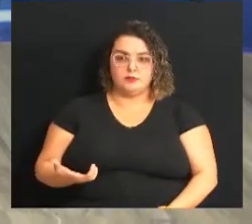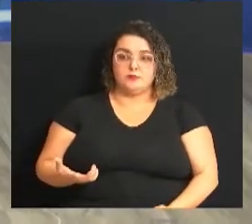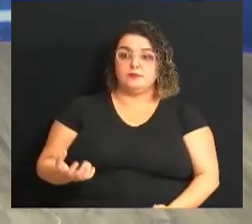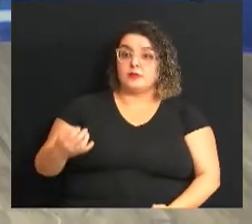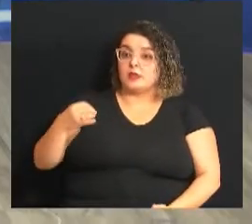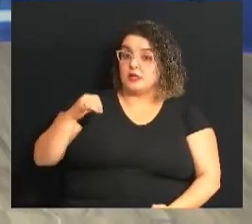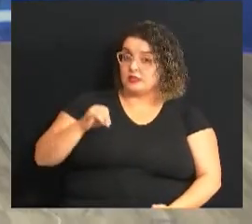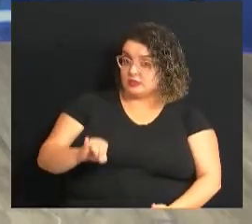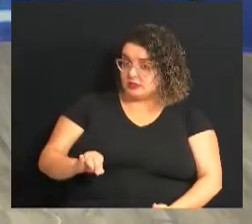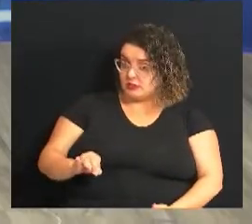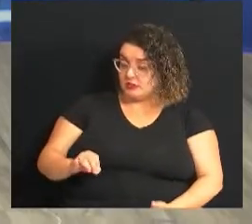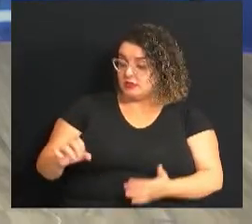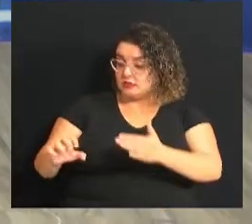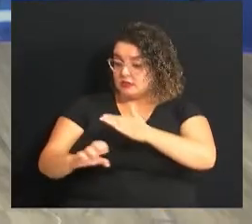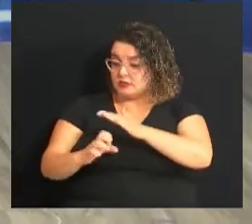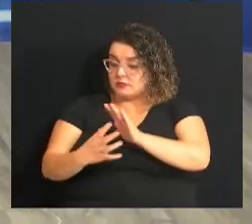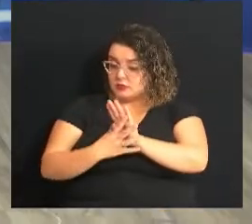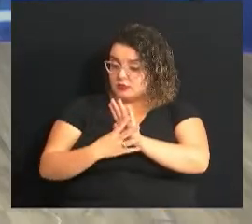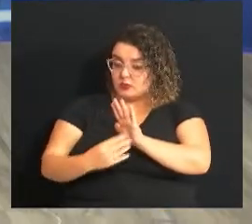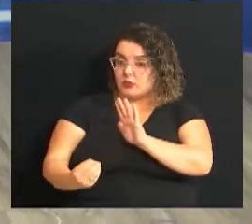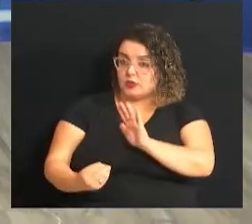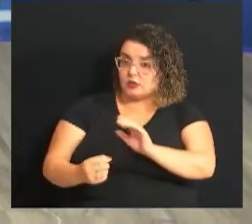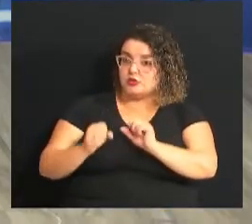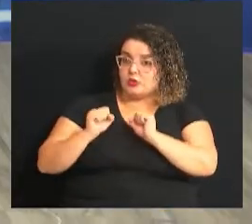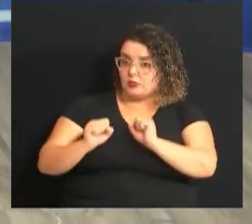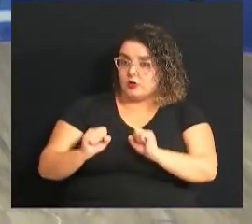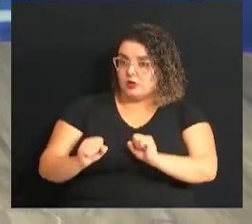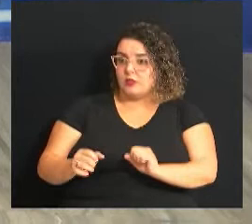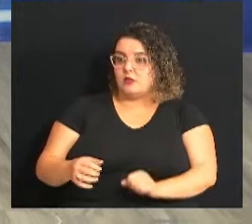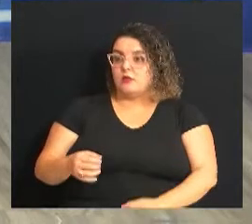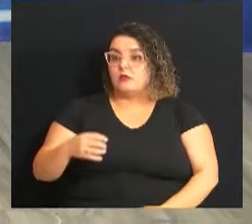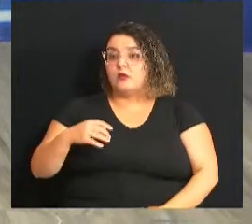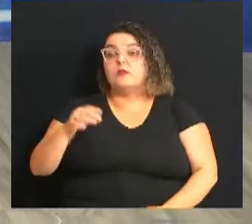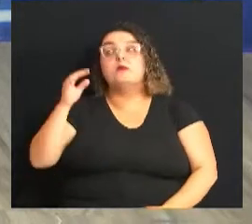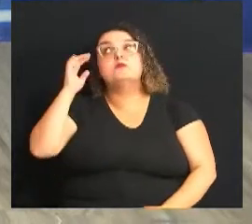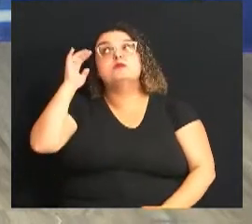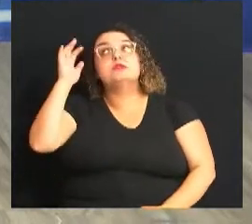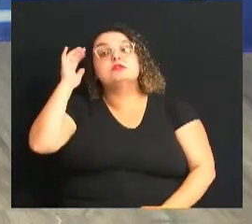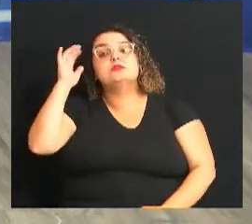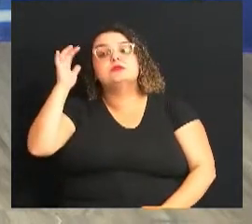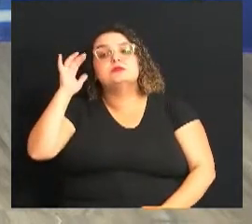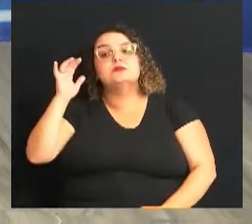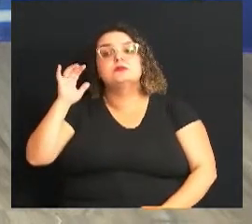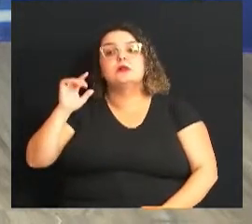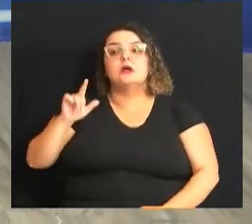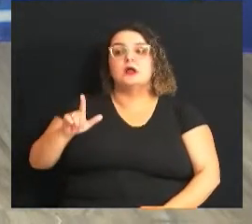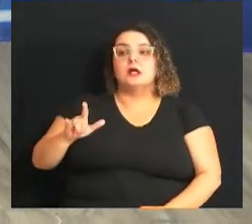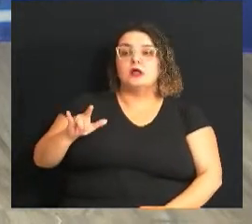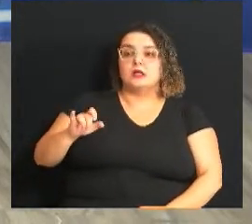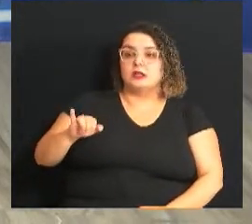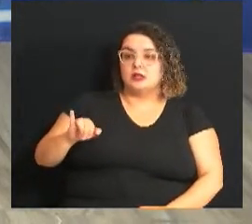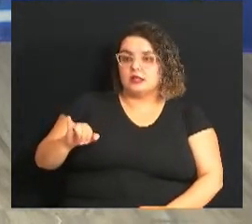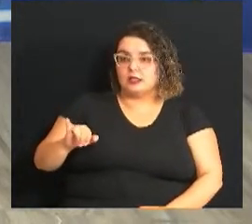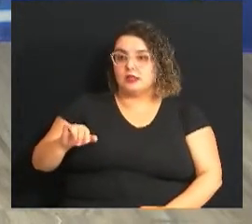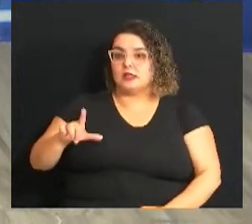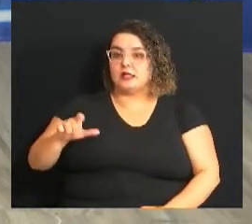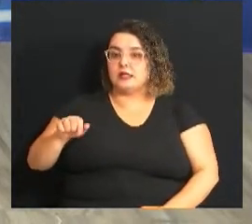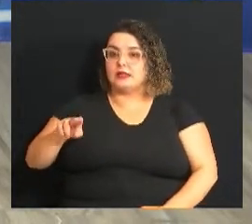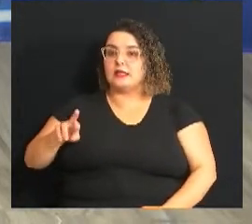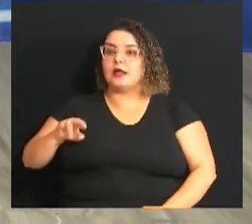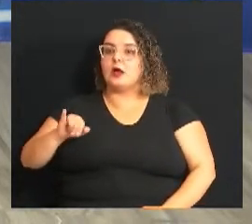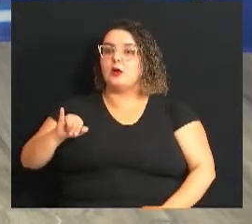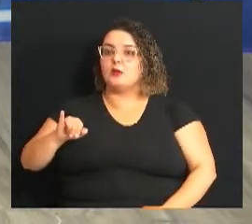este modelo hoje, ela já pode? Vamos imaginar, Ney Laureano, que é o meu coordenador, está no Switcher